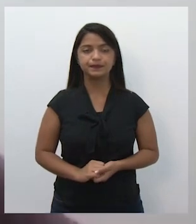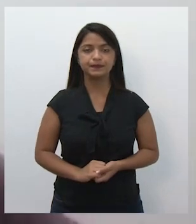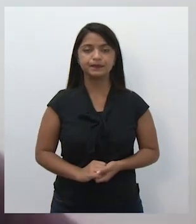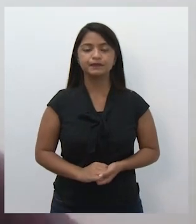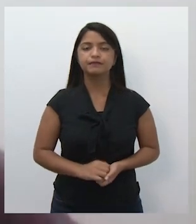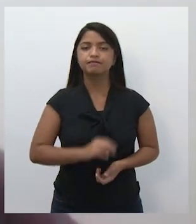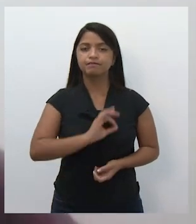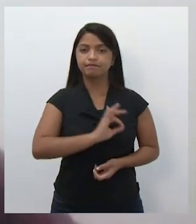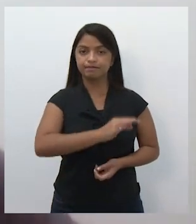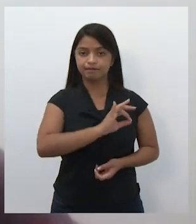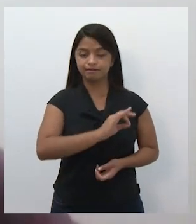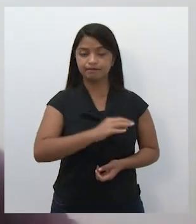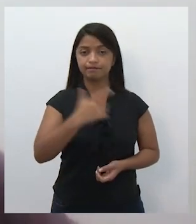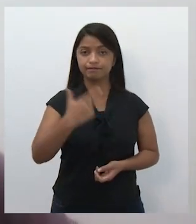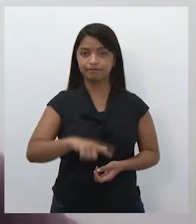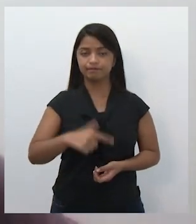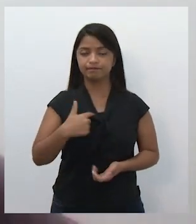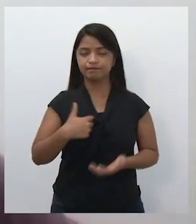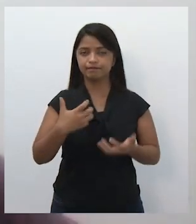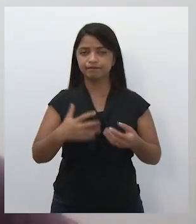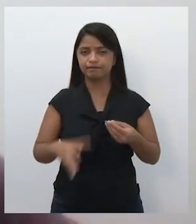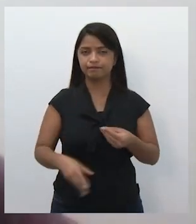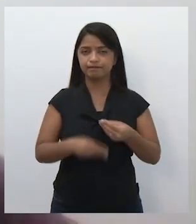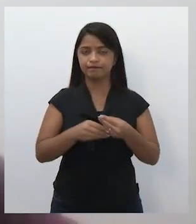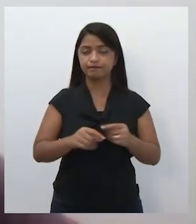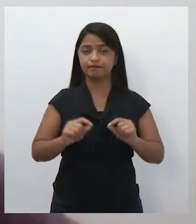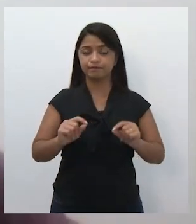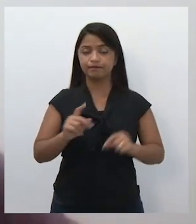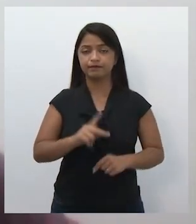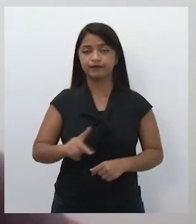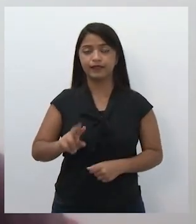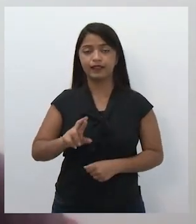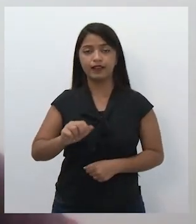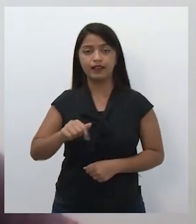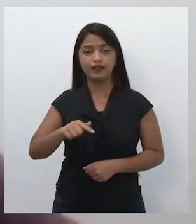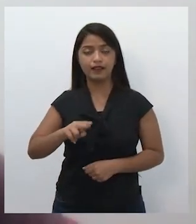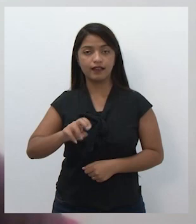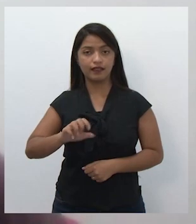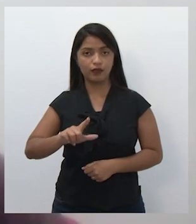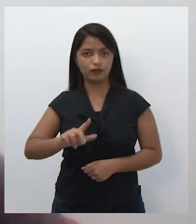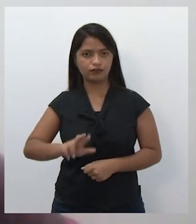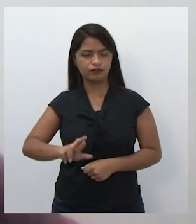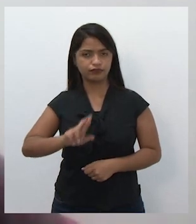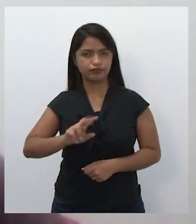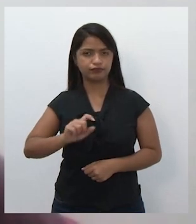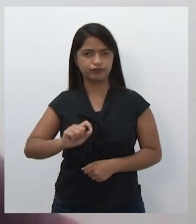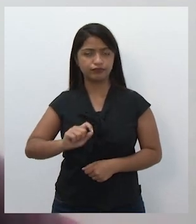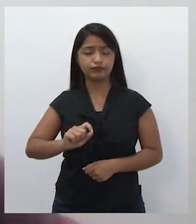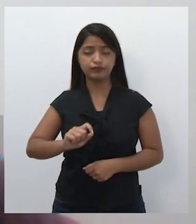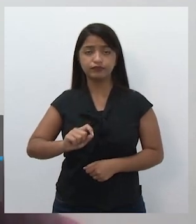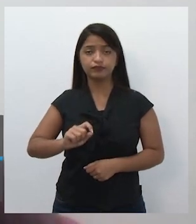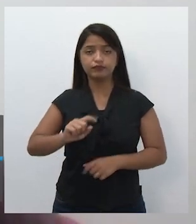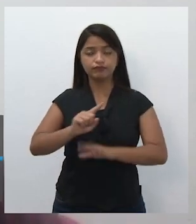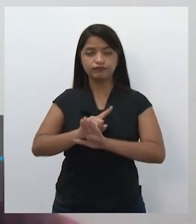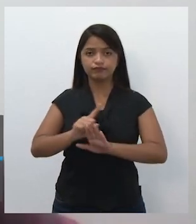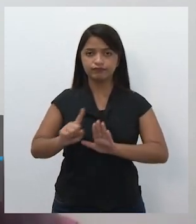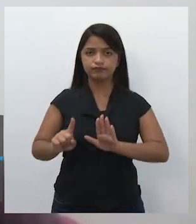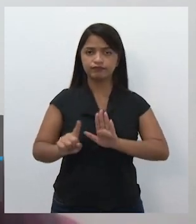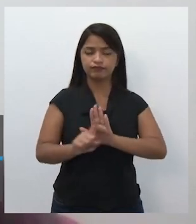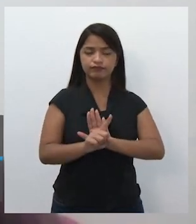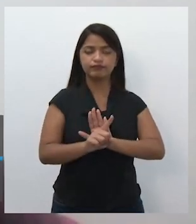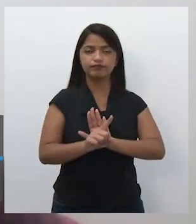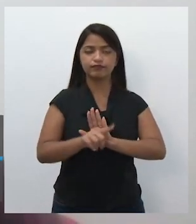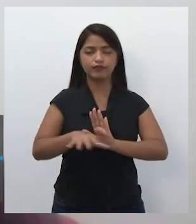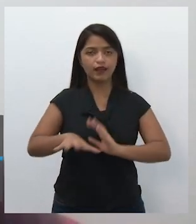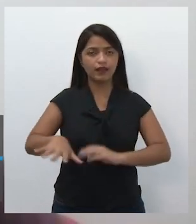Isso, eu gostaria de comentar, a professora Raquel Moura, ela diz o seguinte: que a visão de mundo construída através do protagonismo e construção da realidade em todas